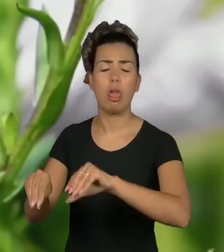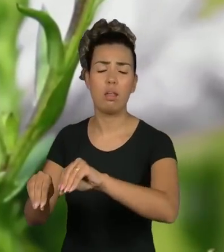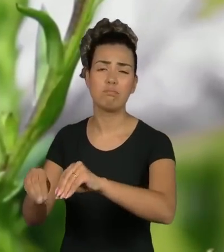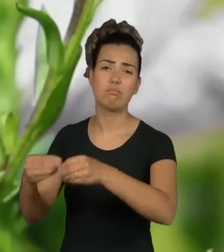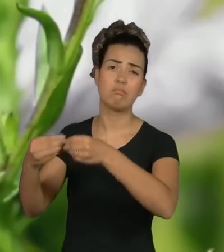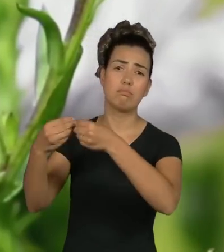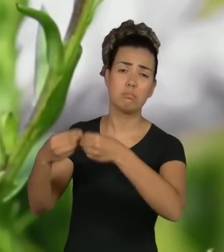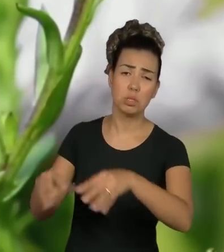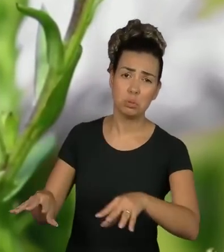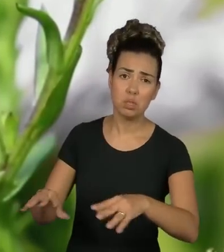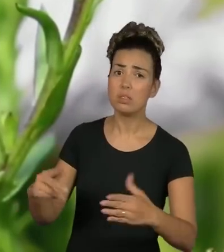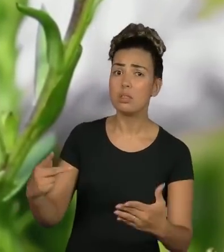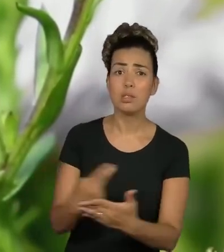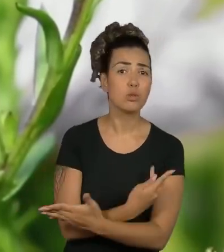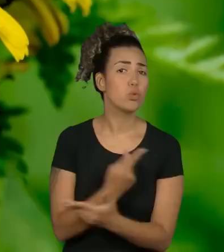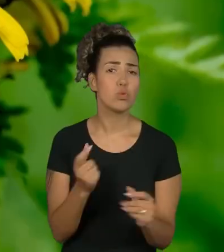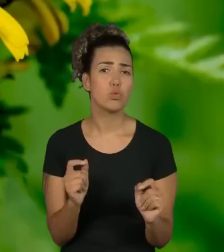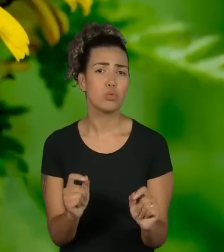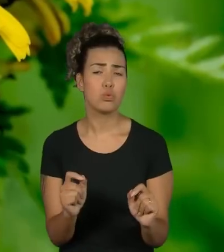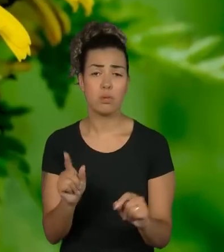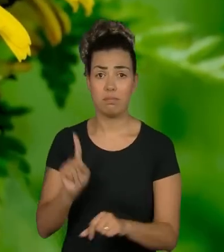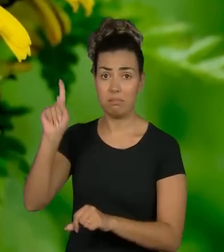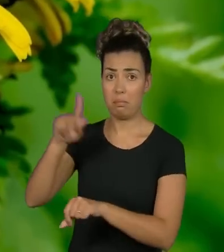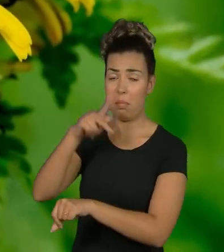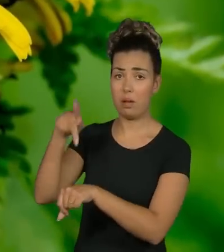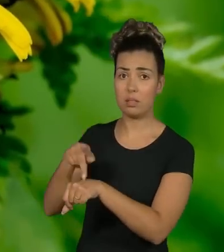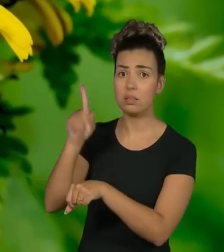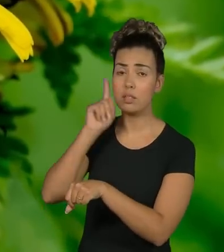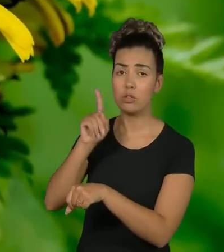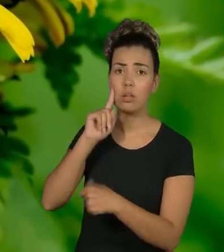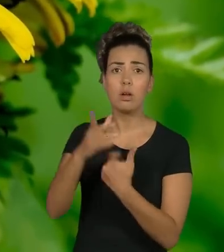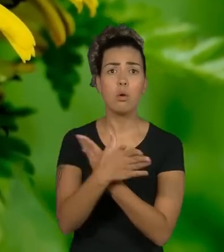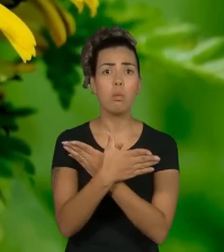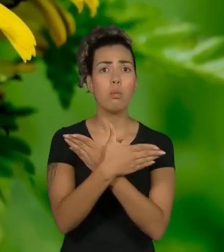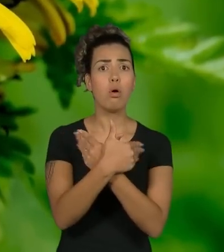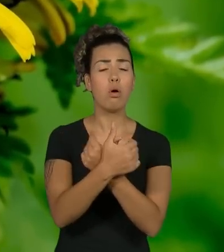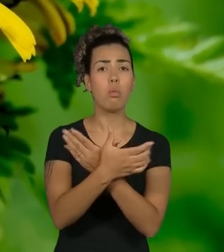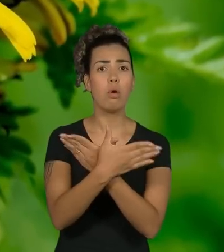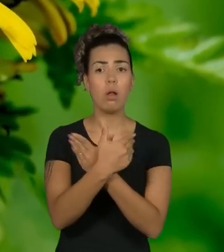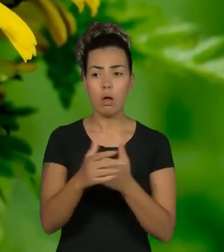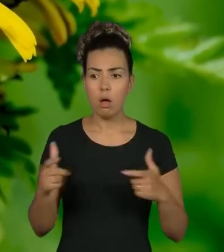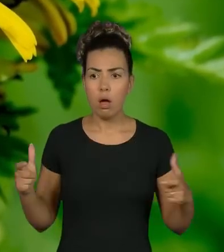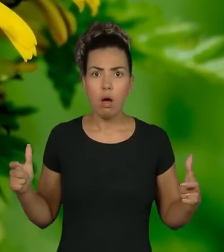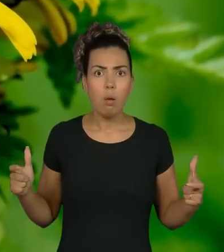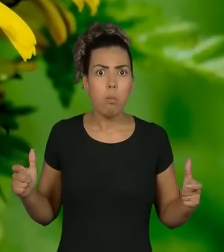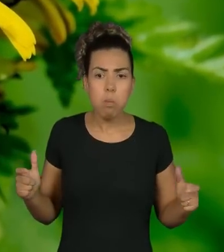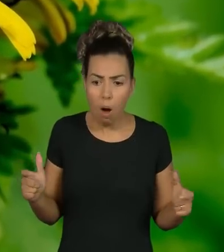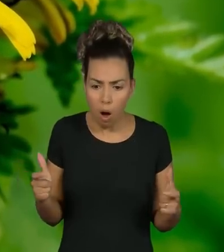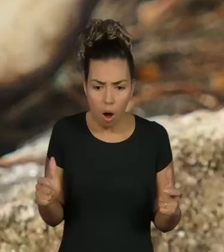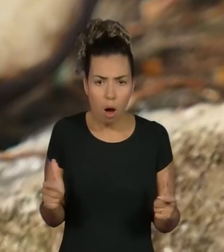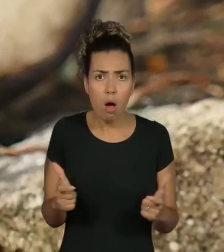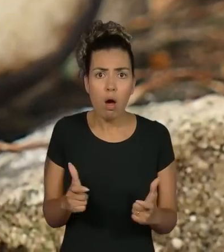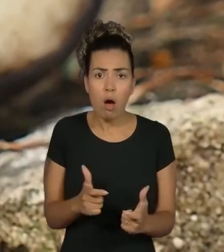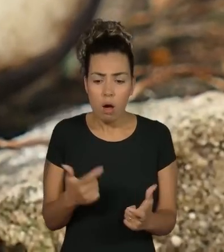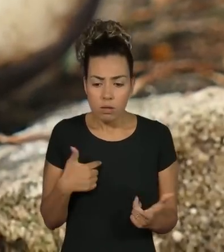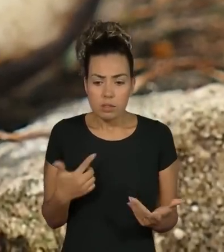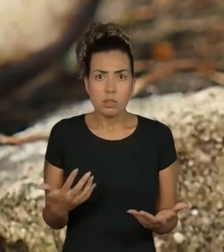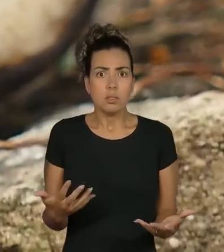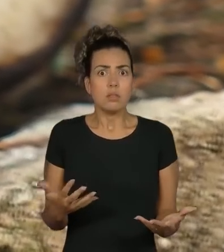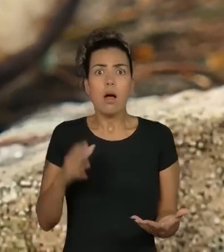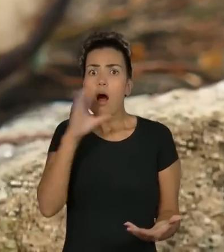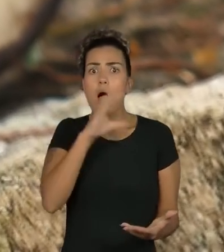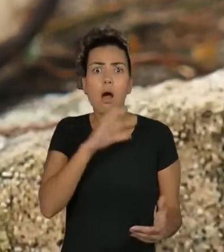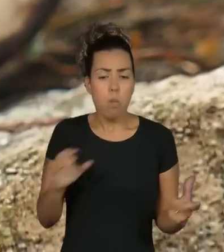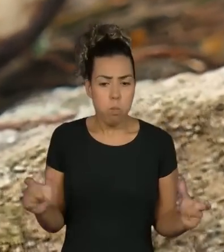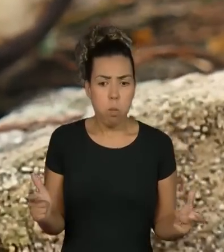As borboletas dos Estados Unidos estão desaparecendo em ritmo considerado catastrófico. Um